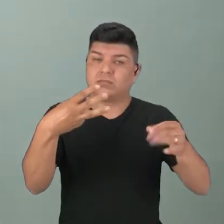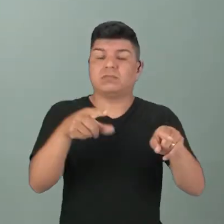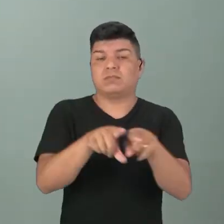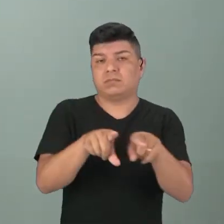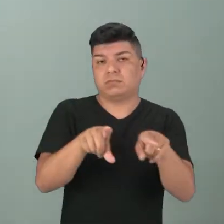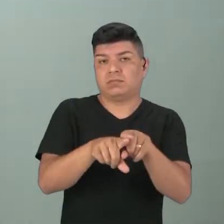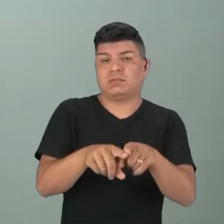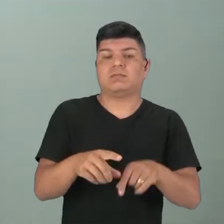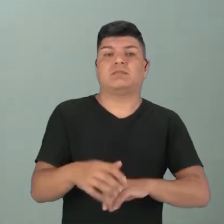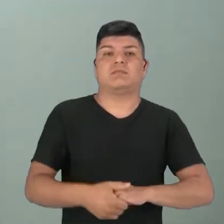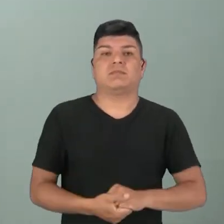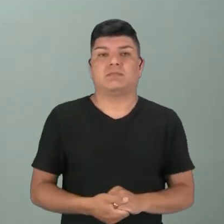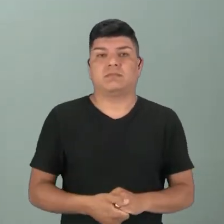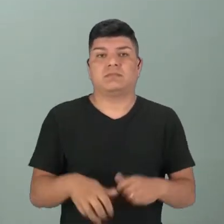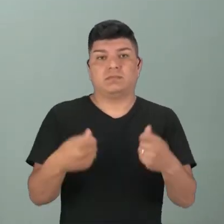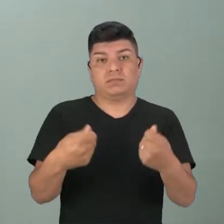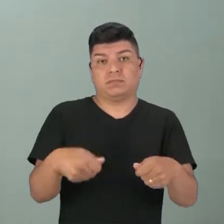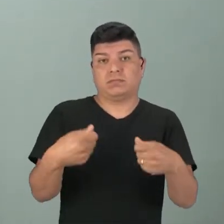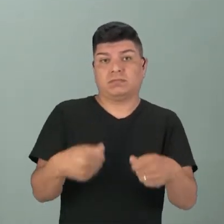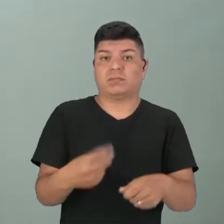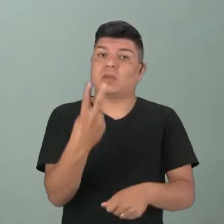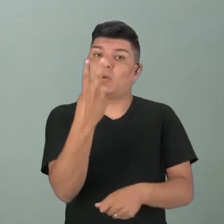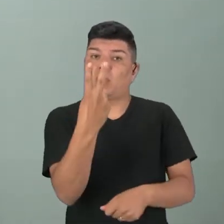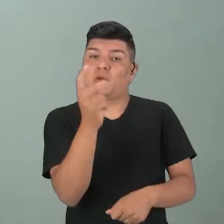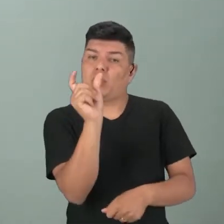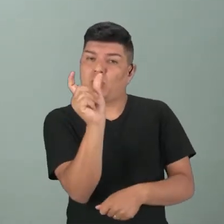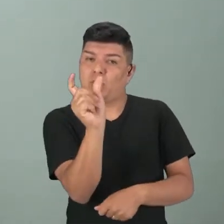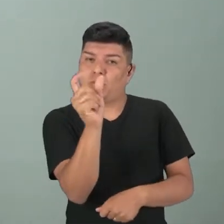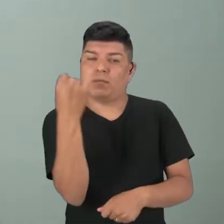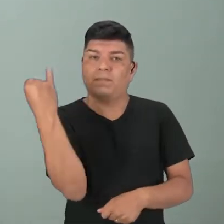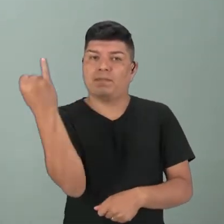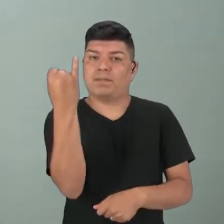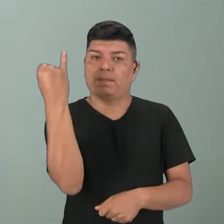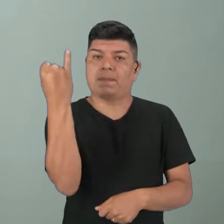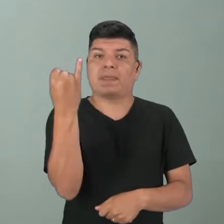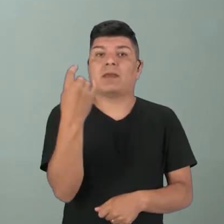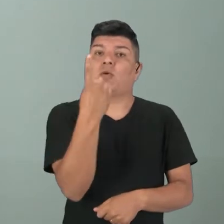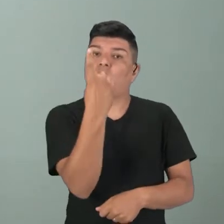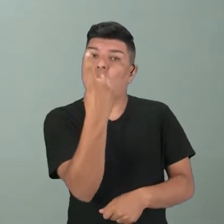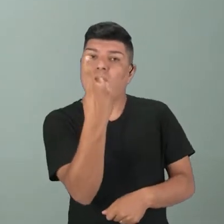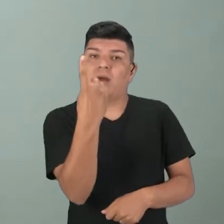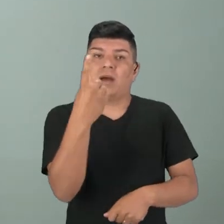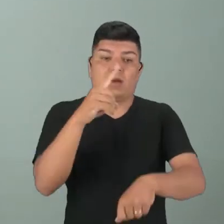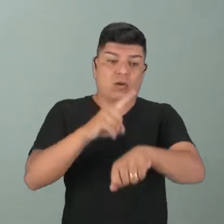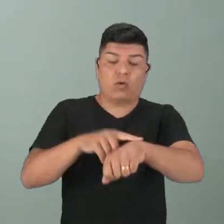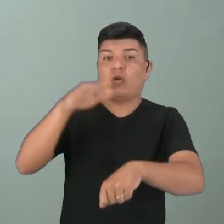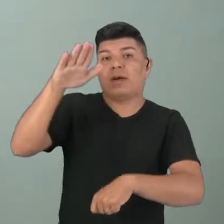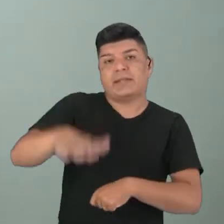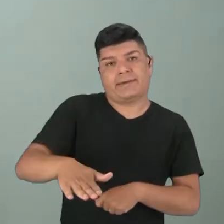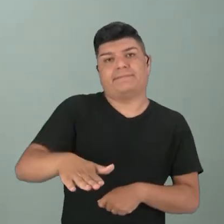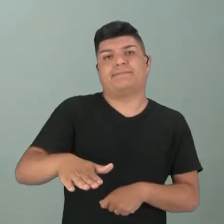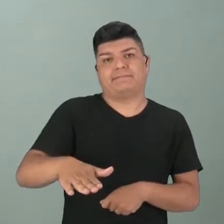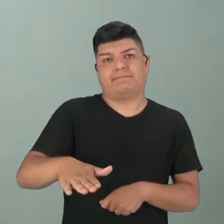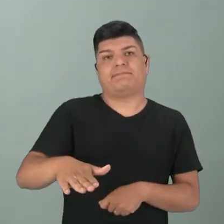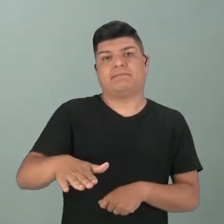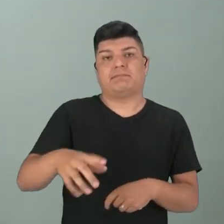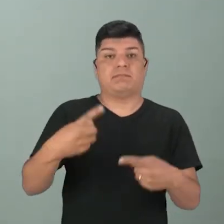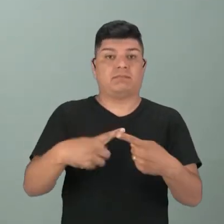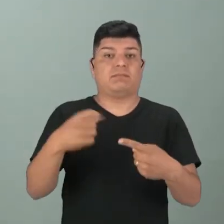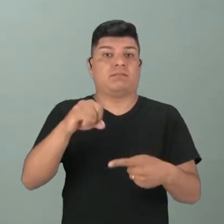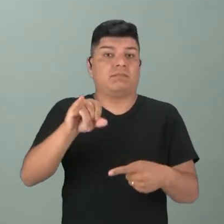que colocar 2 palavrinhas importantes aí. 1 hora da tarde. Porque se eu usei a expressão 1 hora,